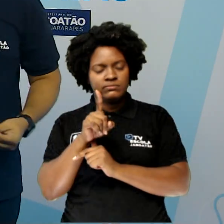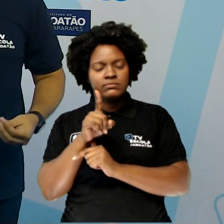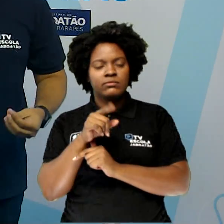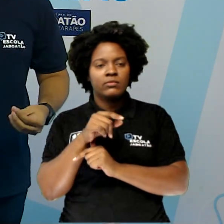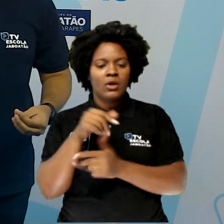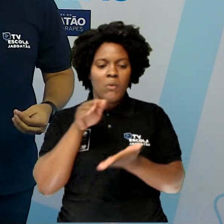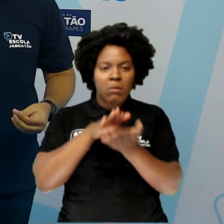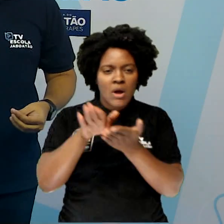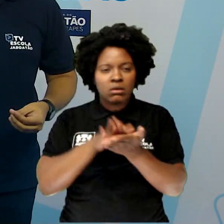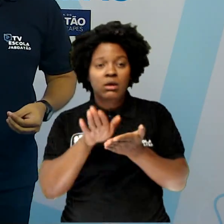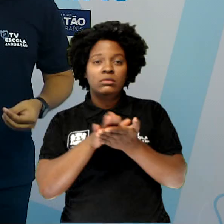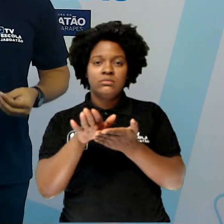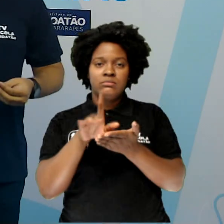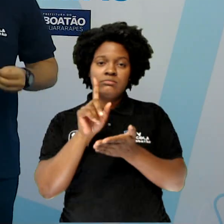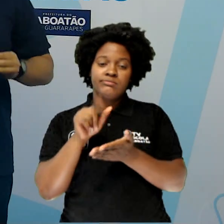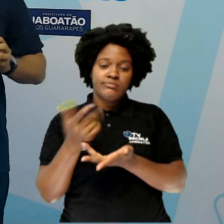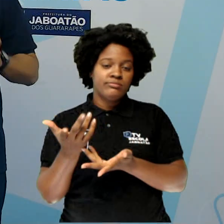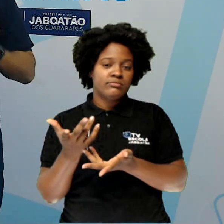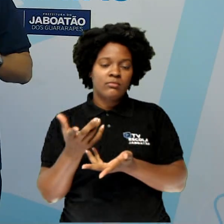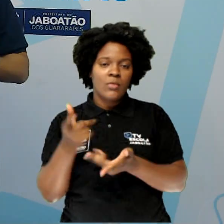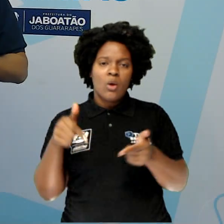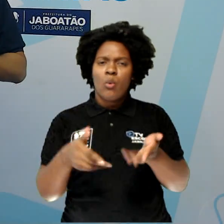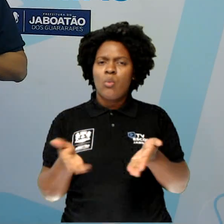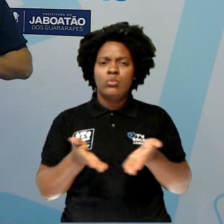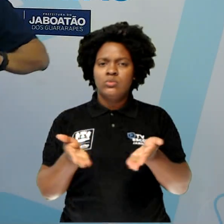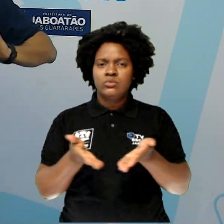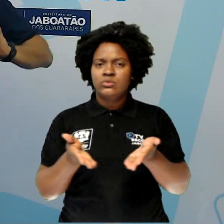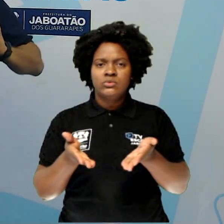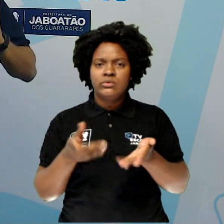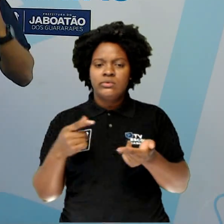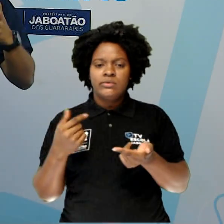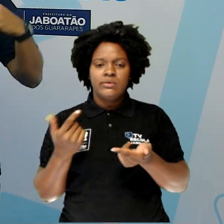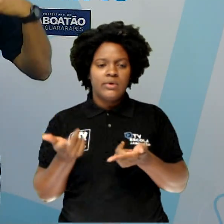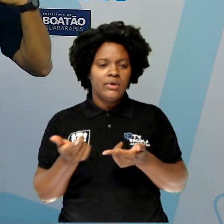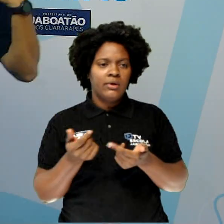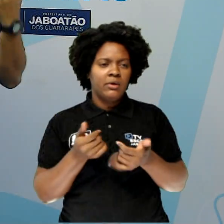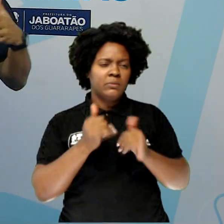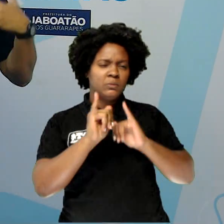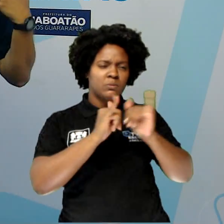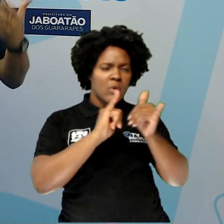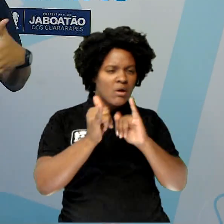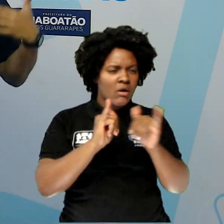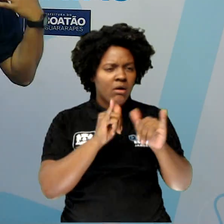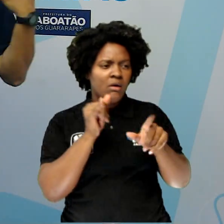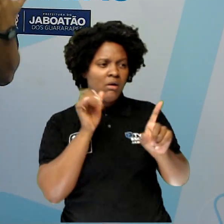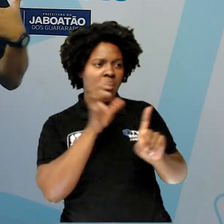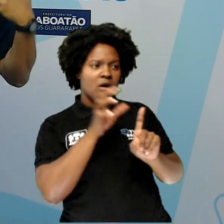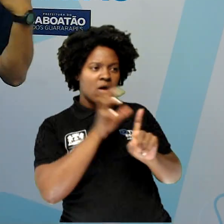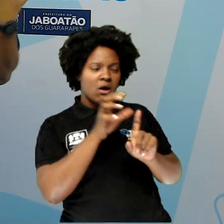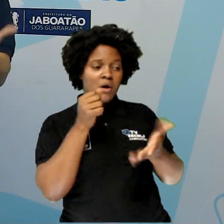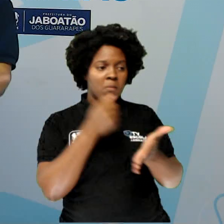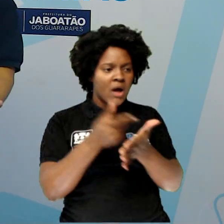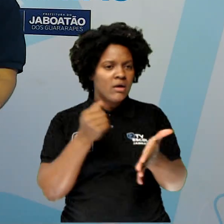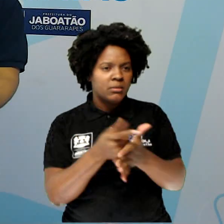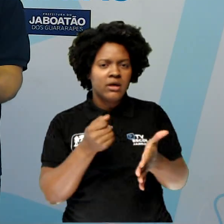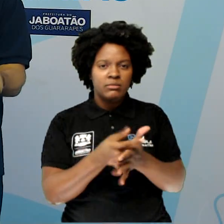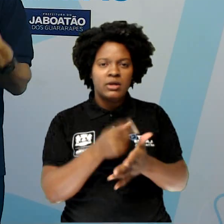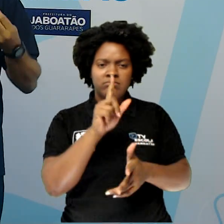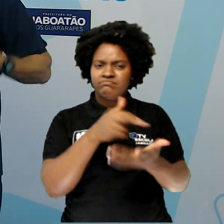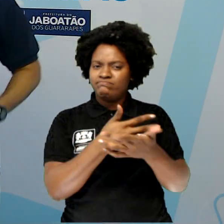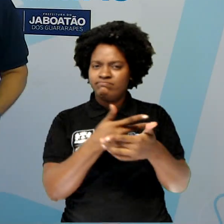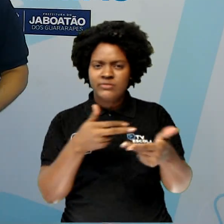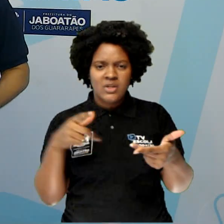do consumismo, é que hoje em dia, além da mídia estar estimulando a gente a comprar cada vez mais coisas que a gente